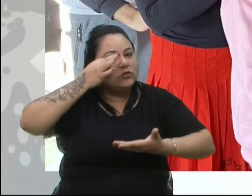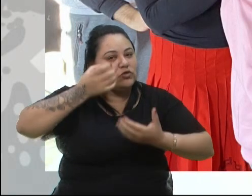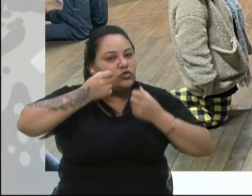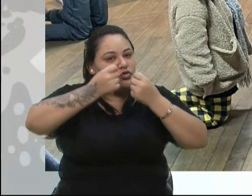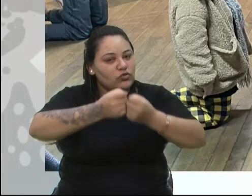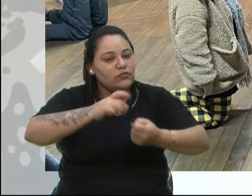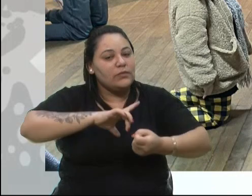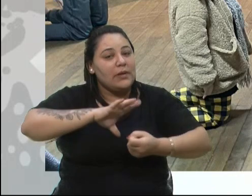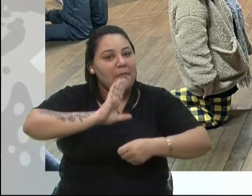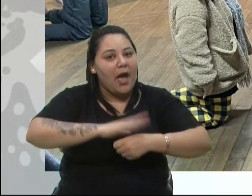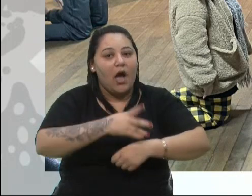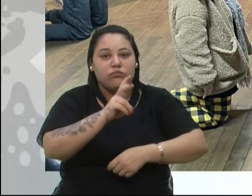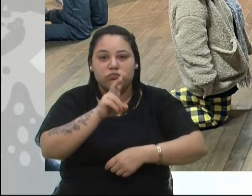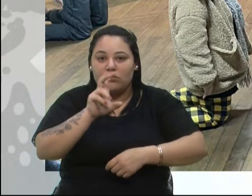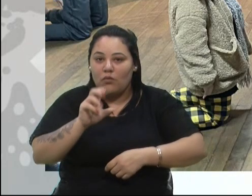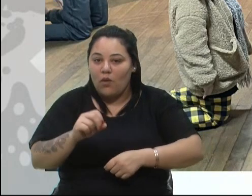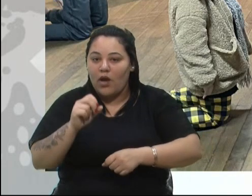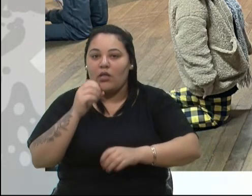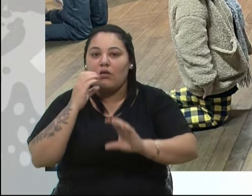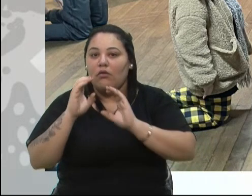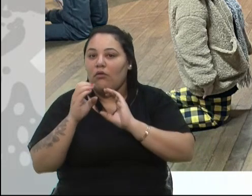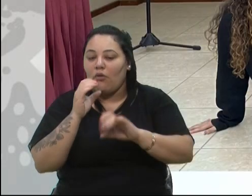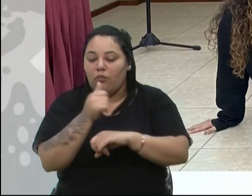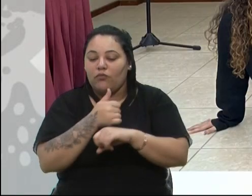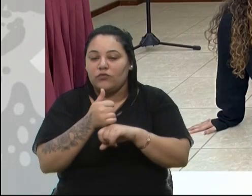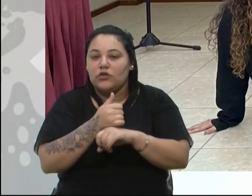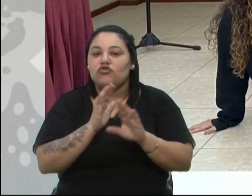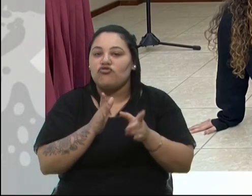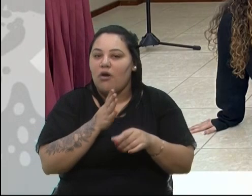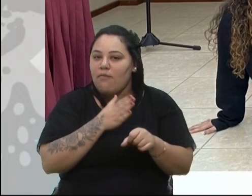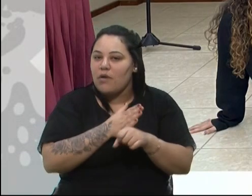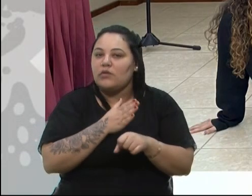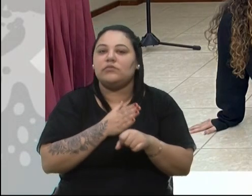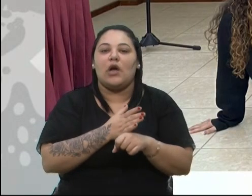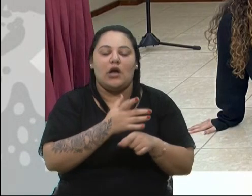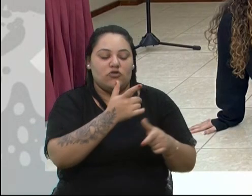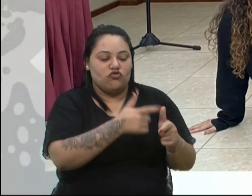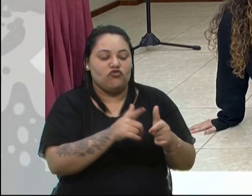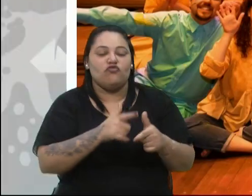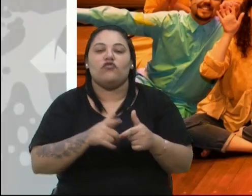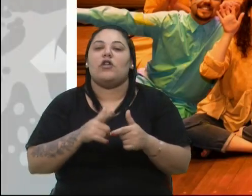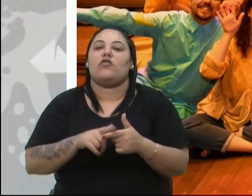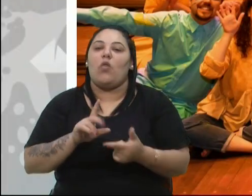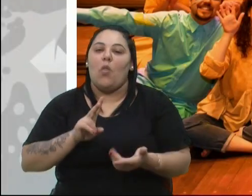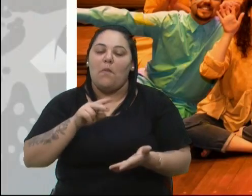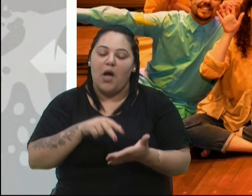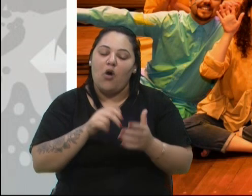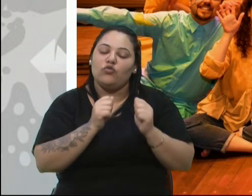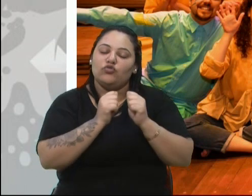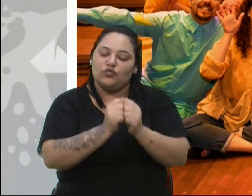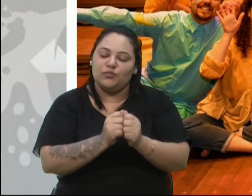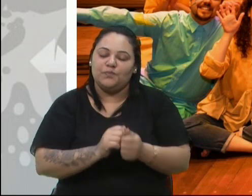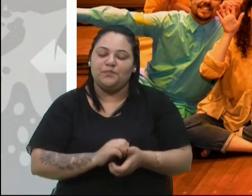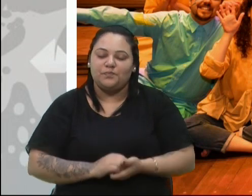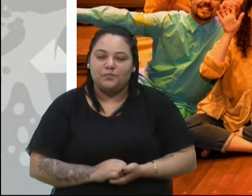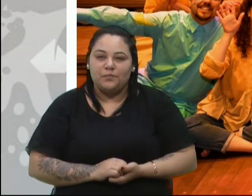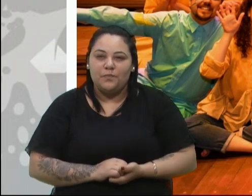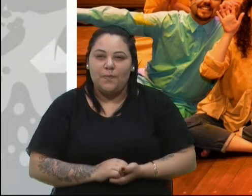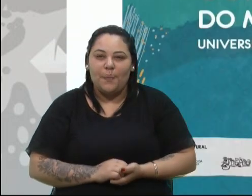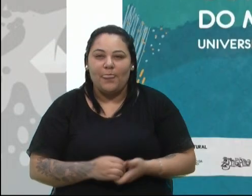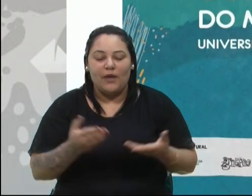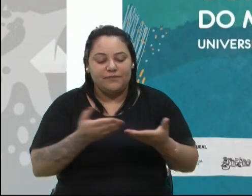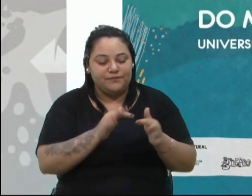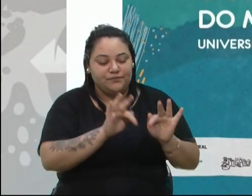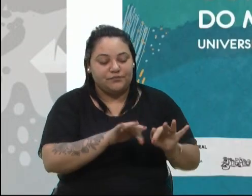cantores que fizeram parte da história, dividindo o palco junto com o coro. Vamos encerrar esse